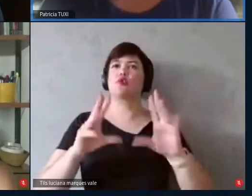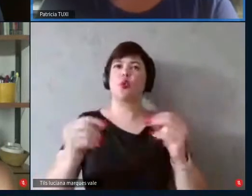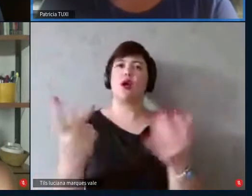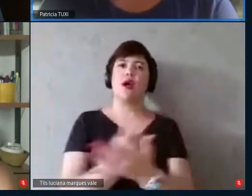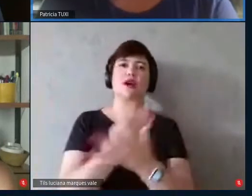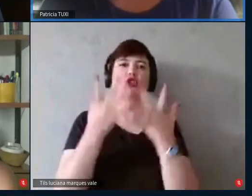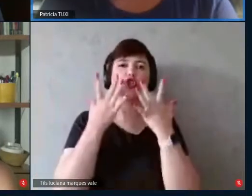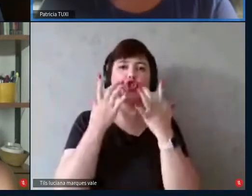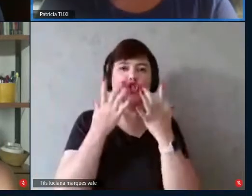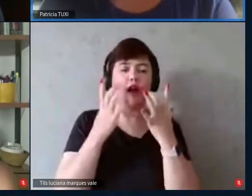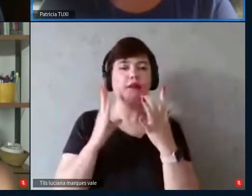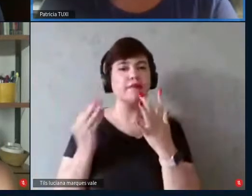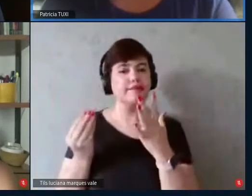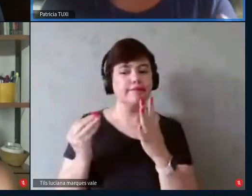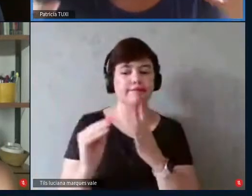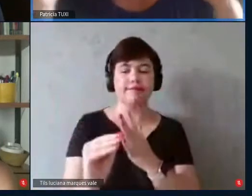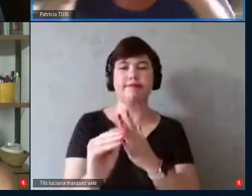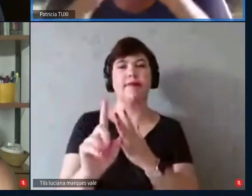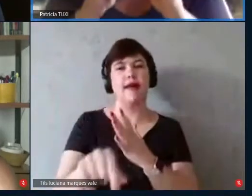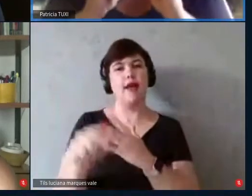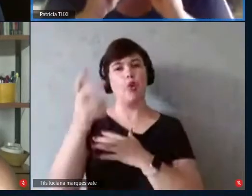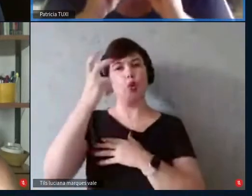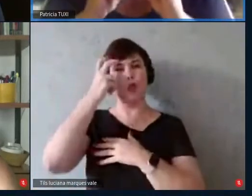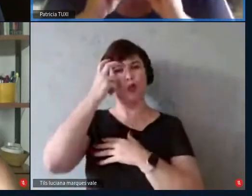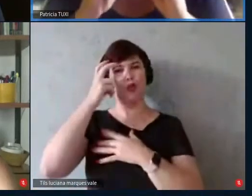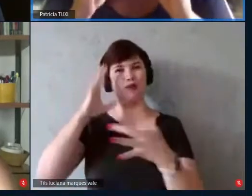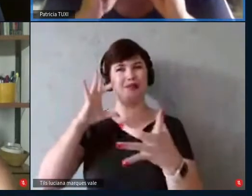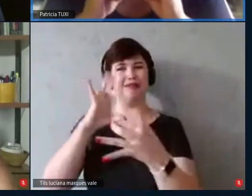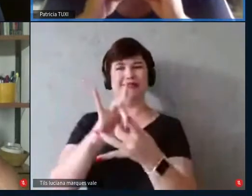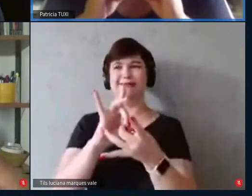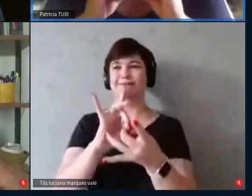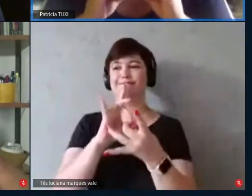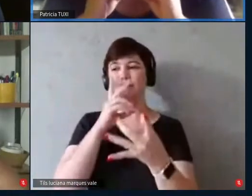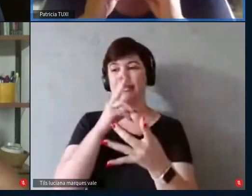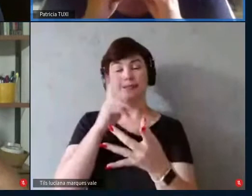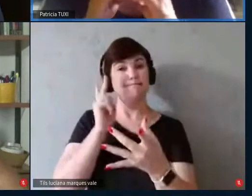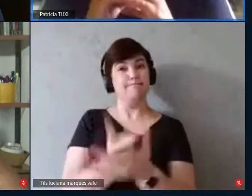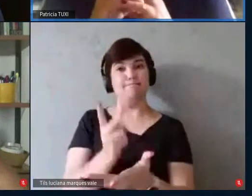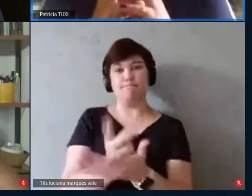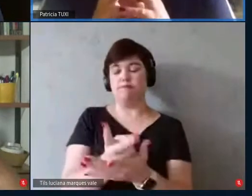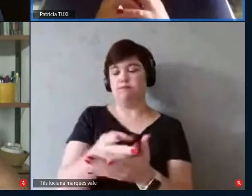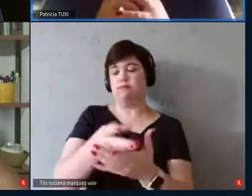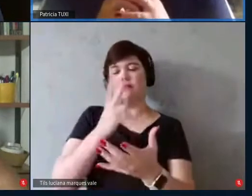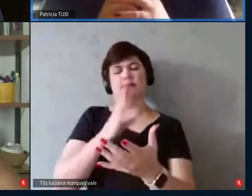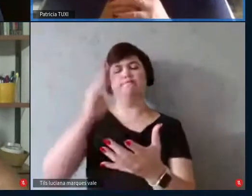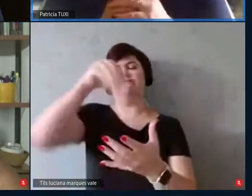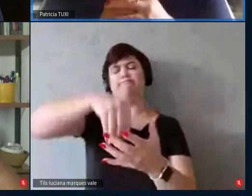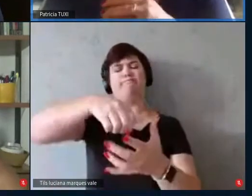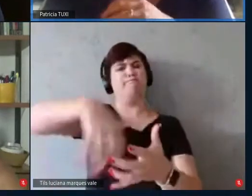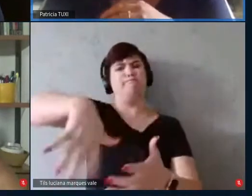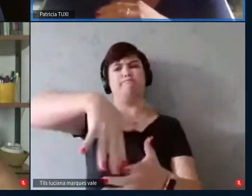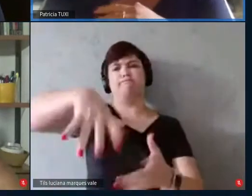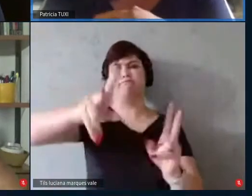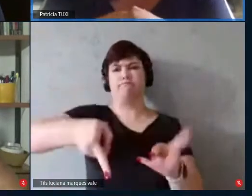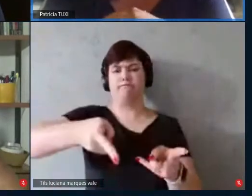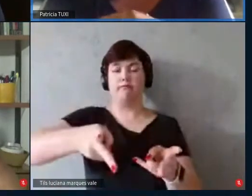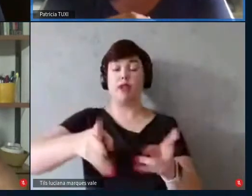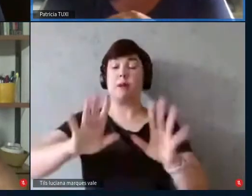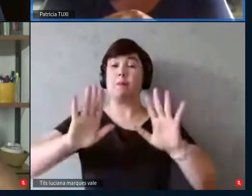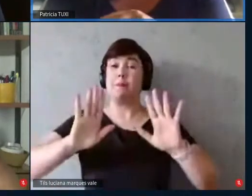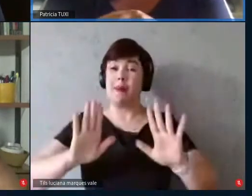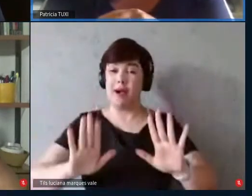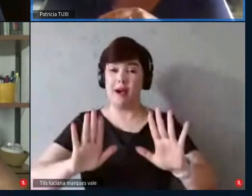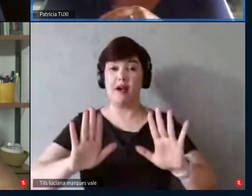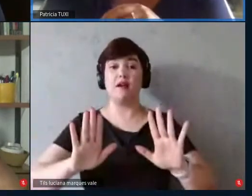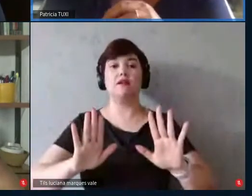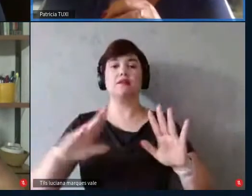teatro, era com certeza ligado no mesmo bolo, né? E acabou que com a questão